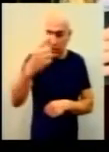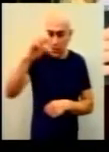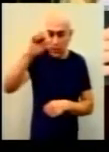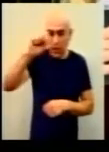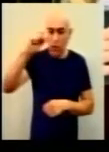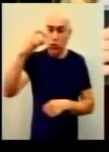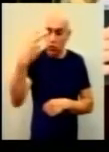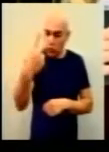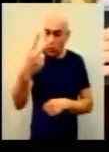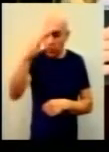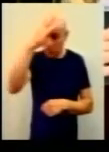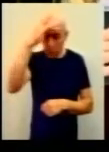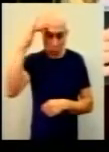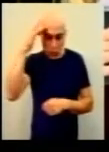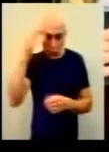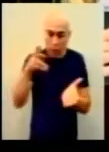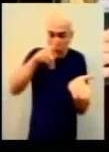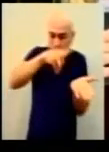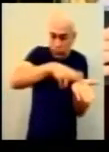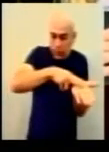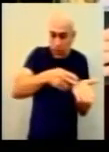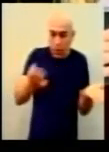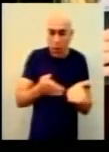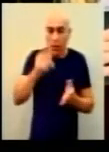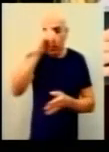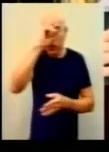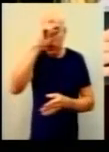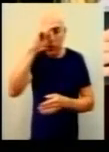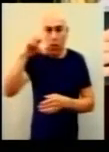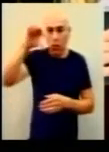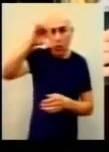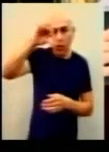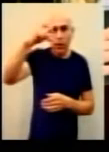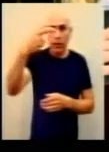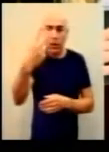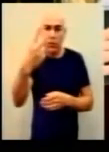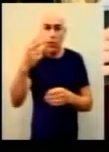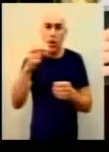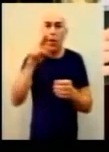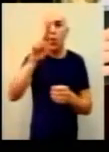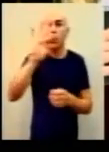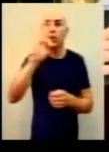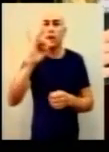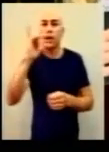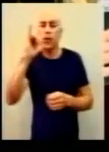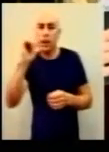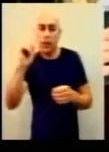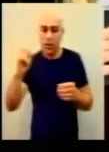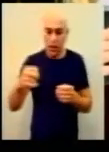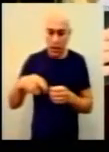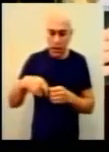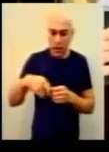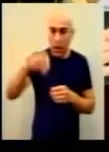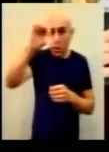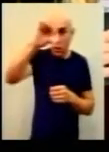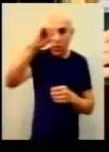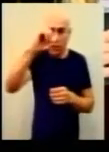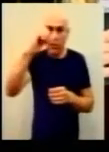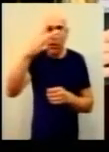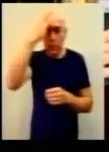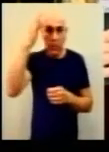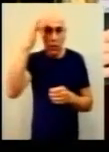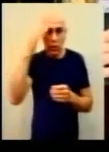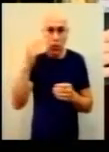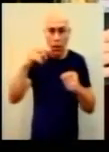Covid, 182 pessoas internadas no momento, 92 em UTI e 90 em enfermaria. Vocês podem ver que 50%